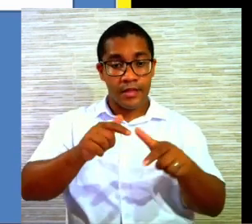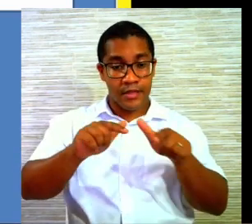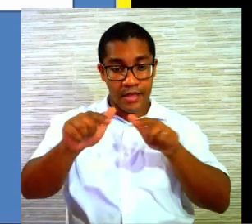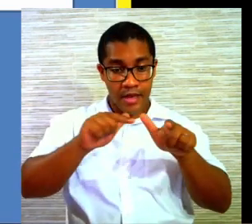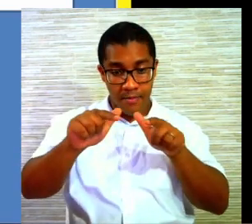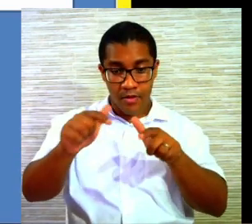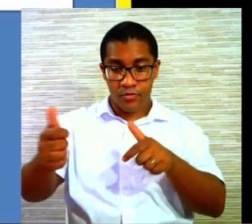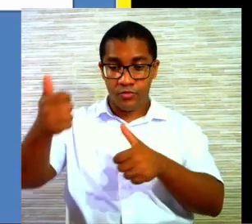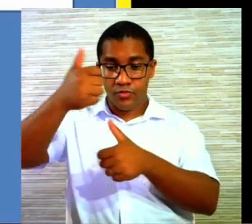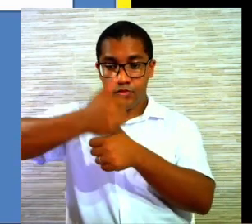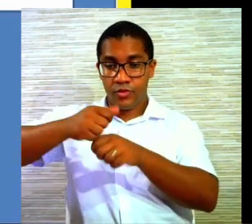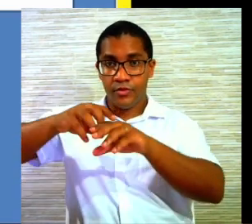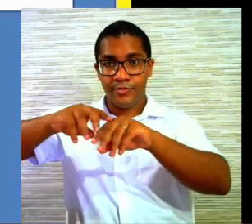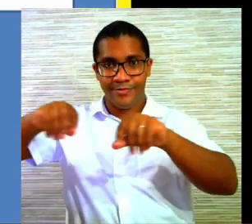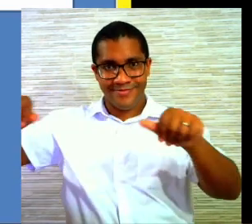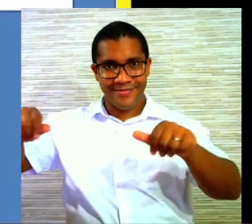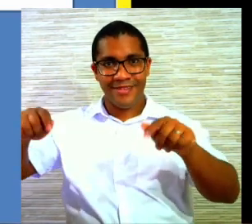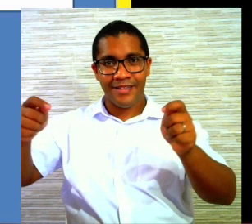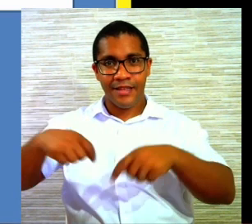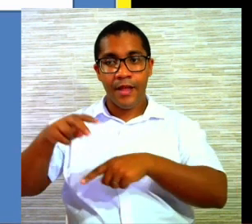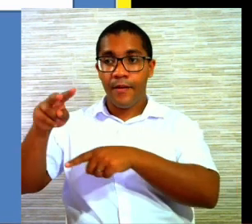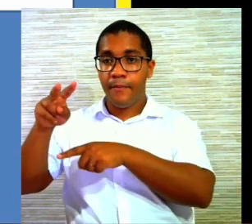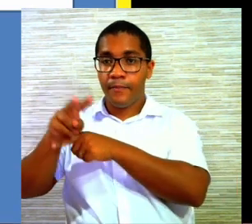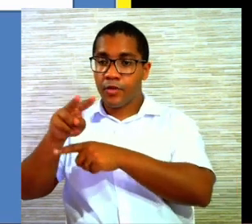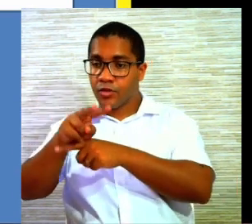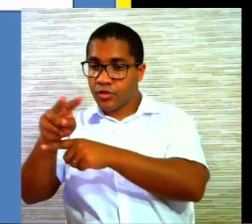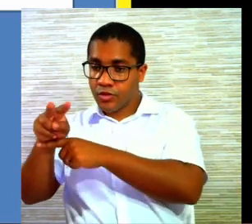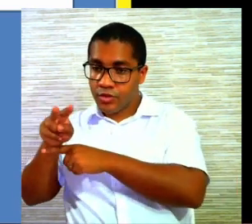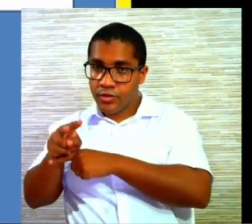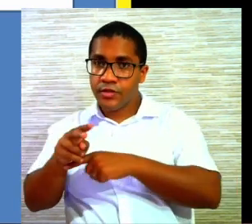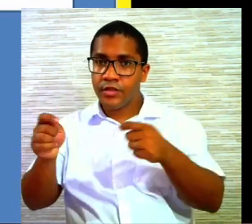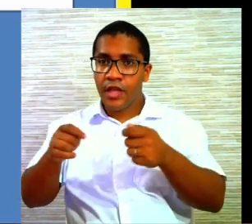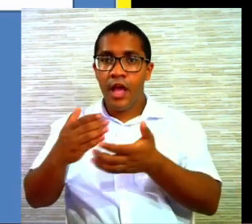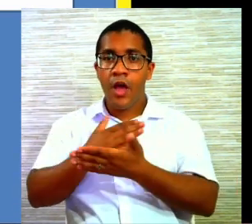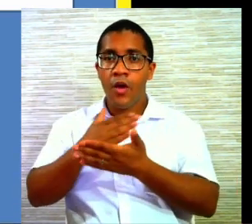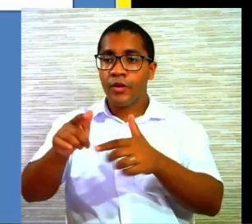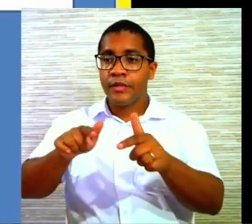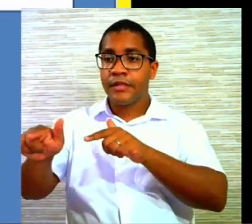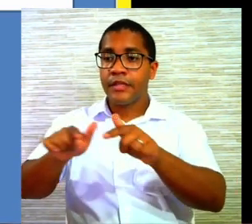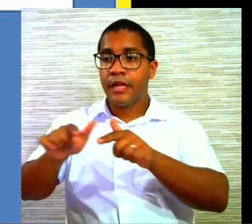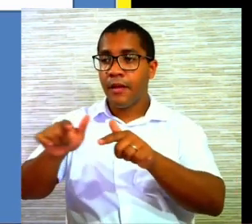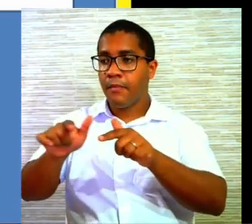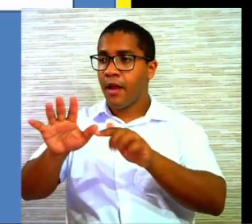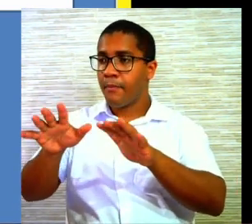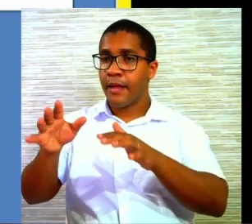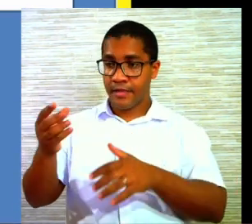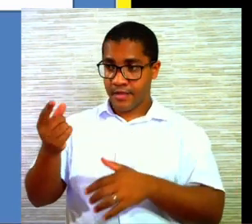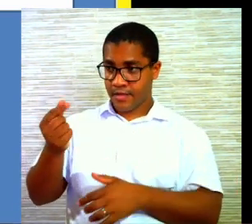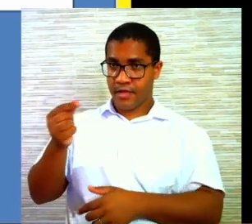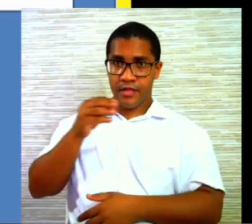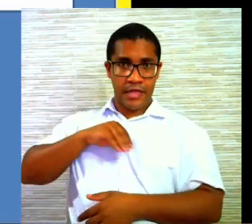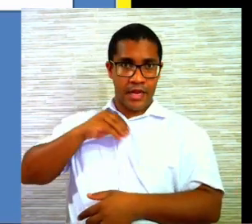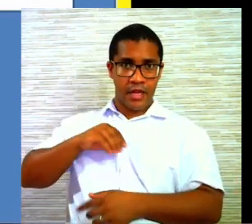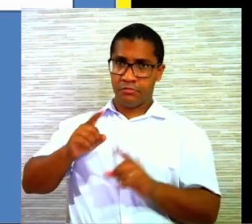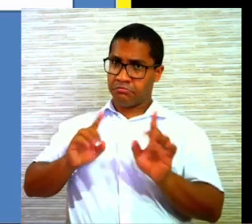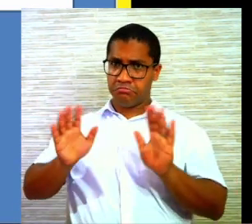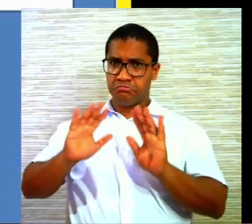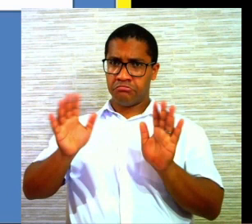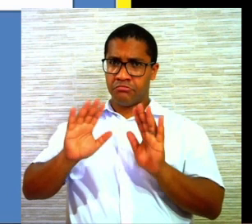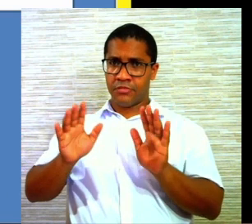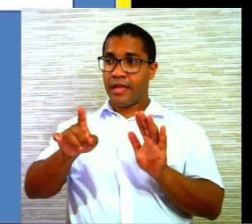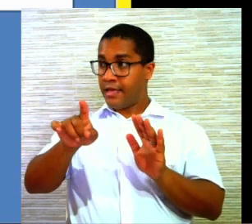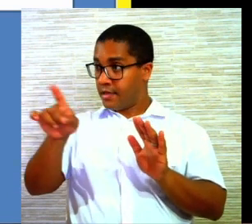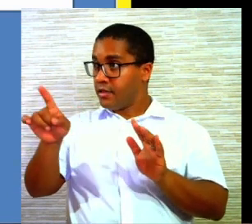terra, né? Ter habitação e proteção de alguns começavam a trabalhar sem remuneração, para os que